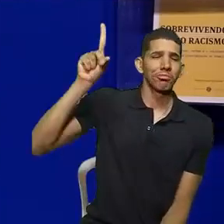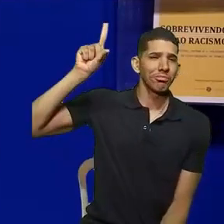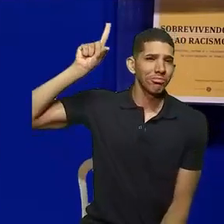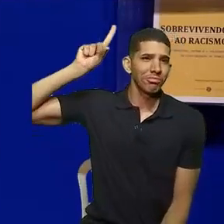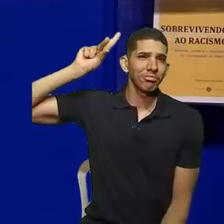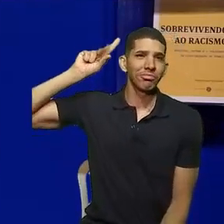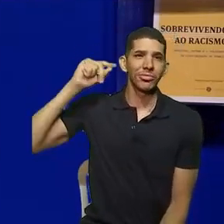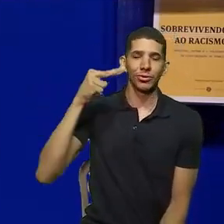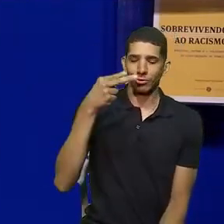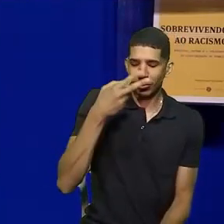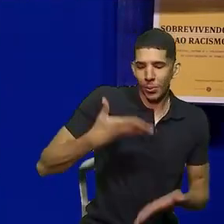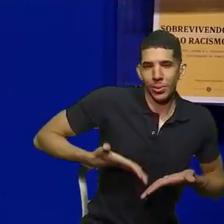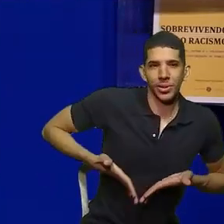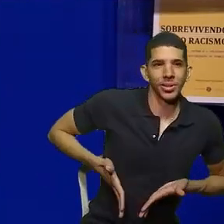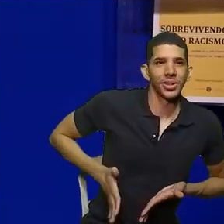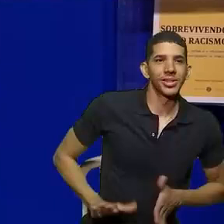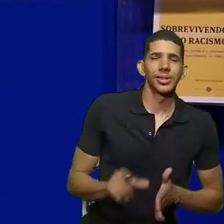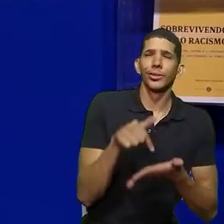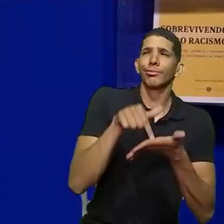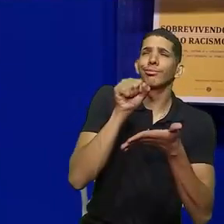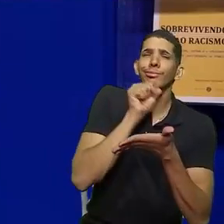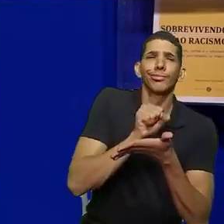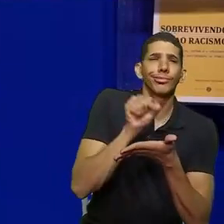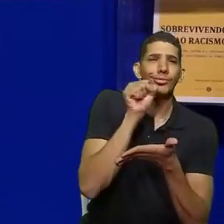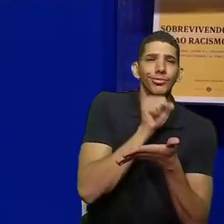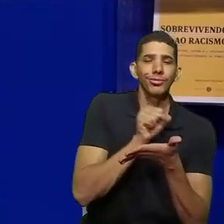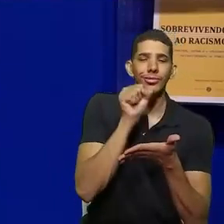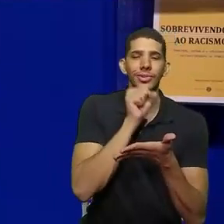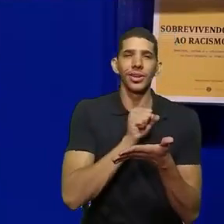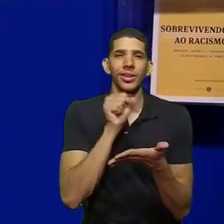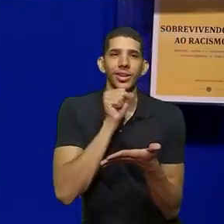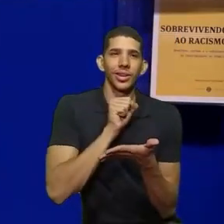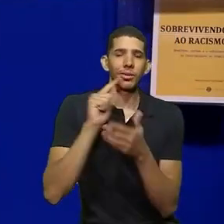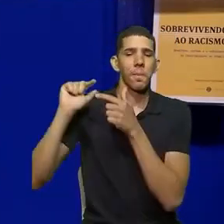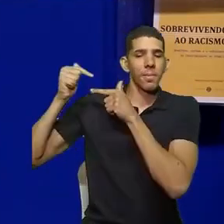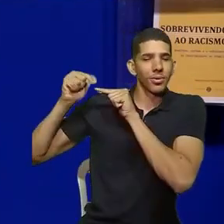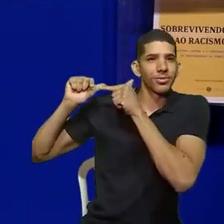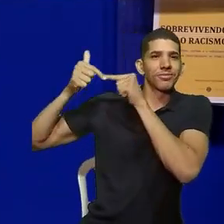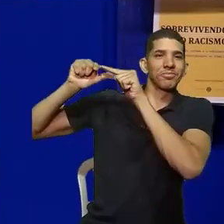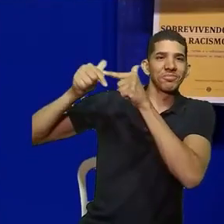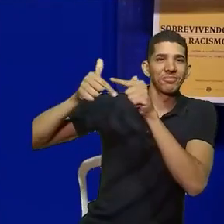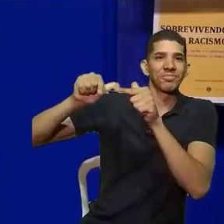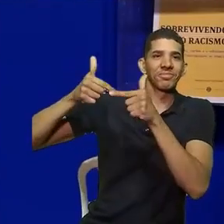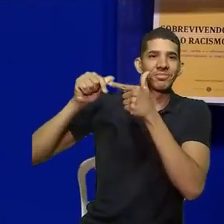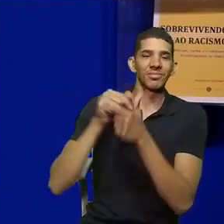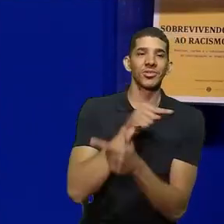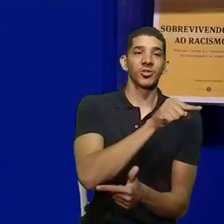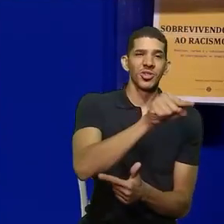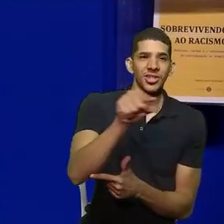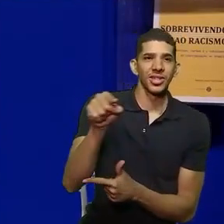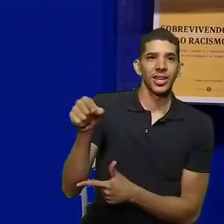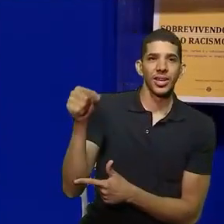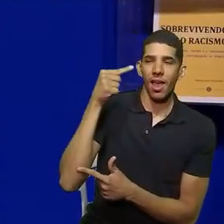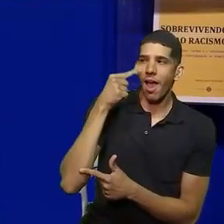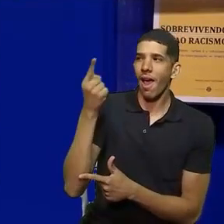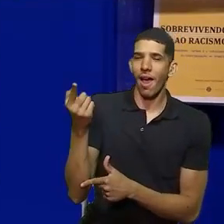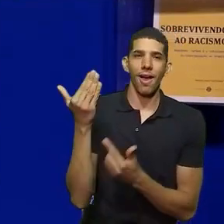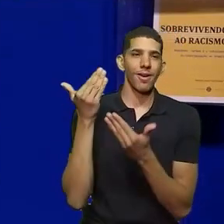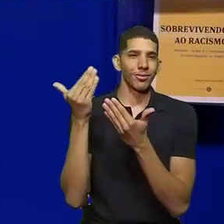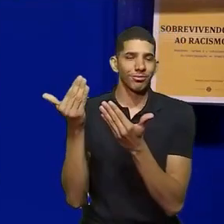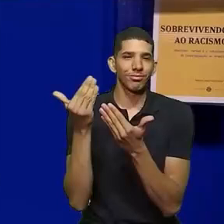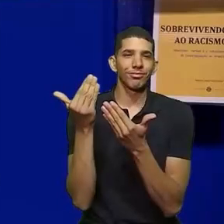olhos de um recém-nascido? No cordão ancestral do umbigo, você já reparou? Na flor